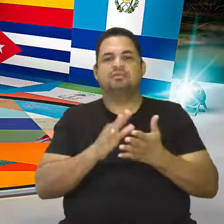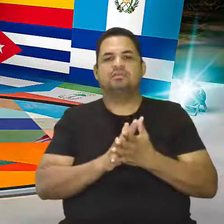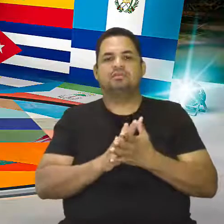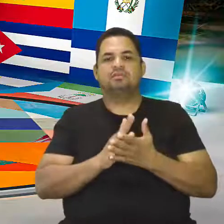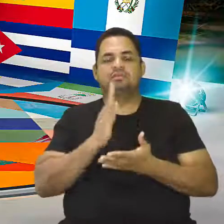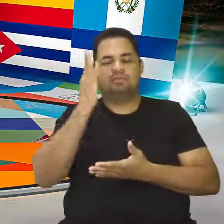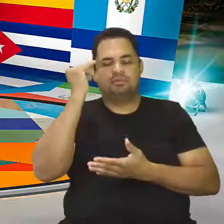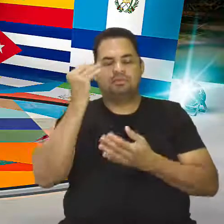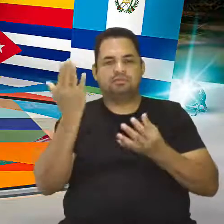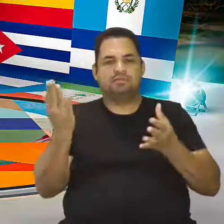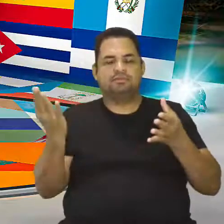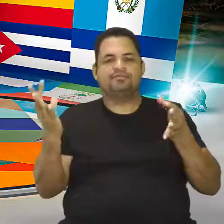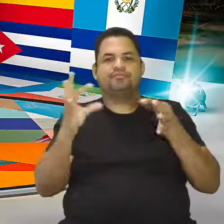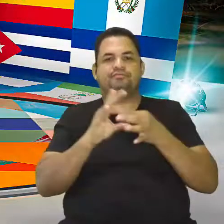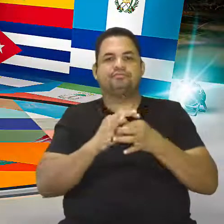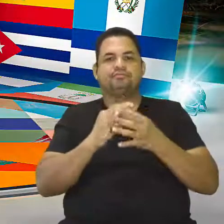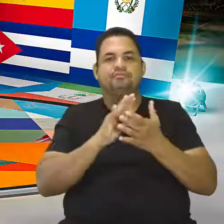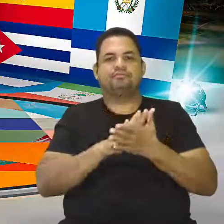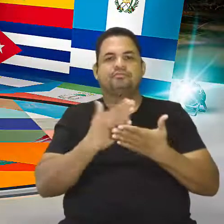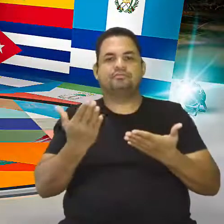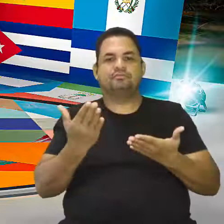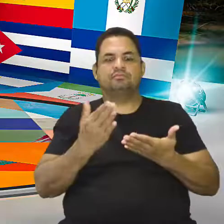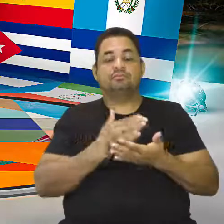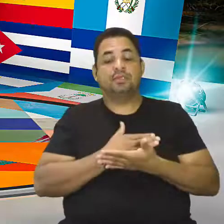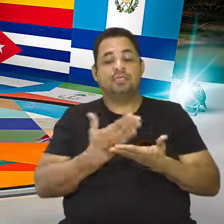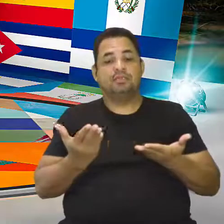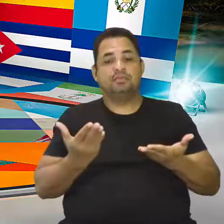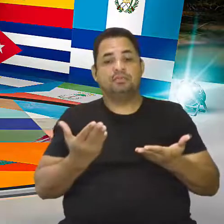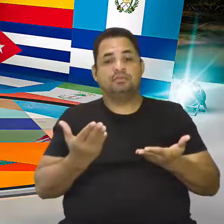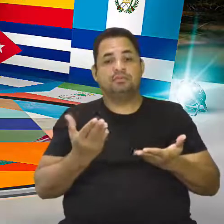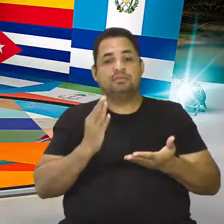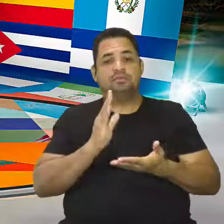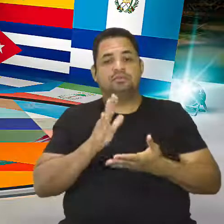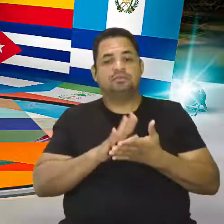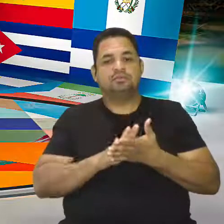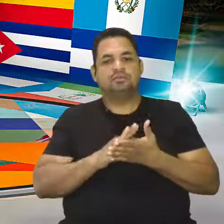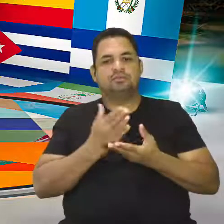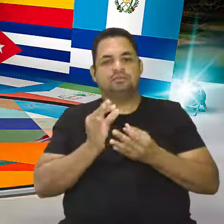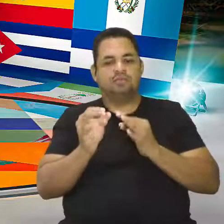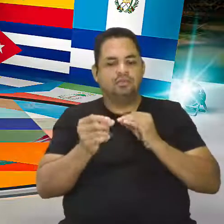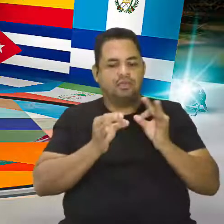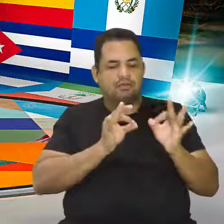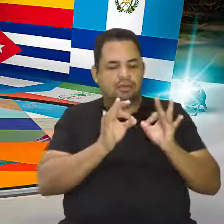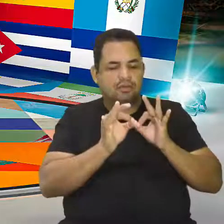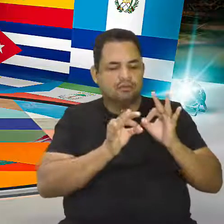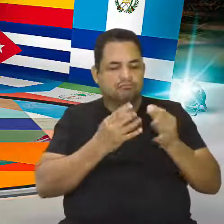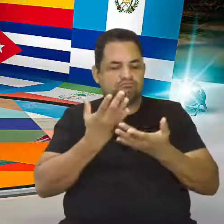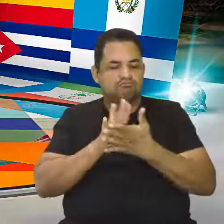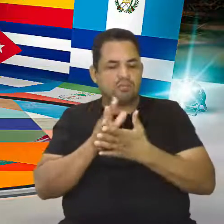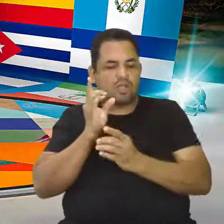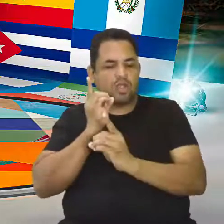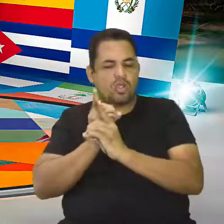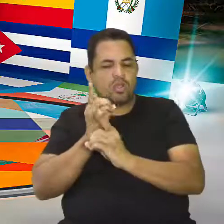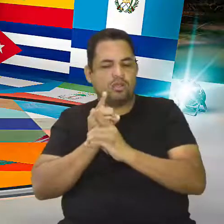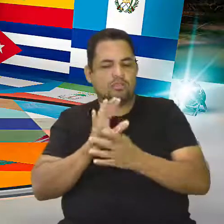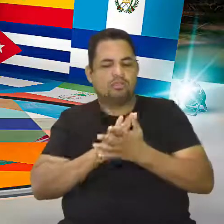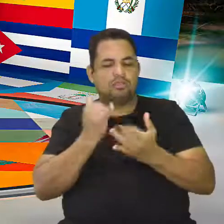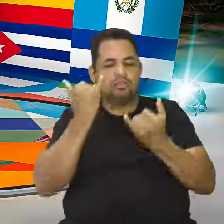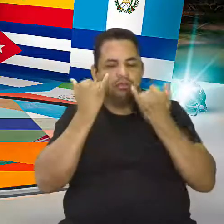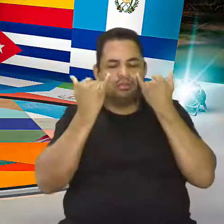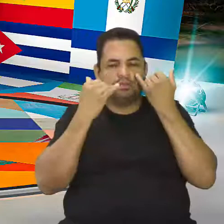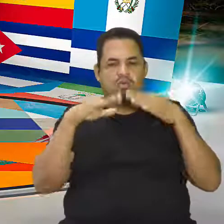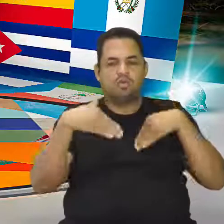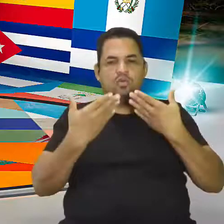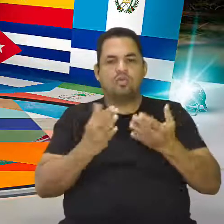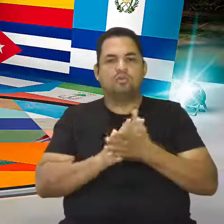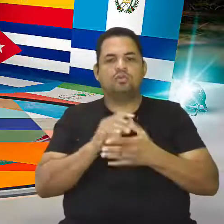seu contexto. E aí, a partir daí, você vai inferindo as próximas informações. Então, quando